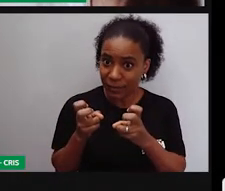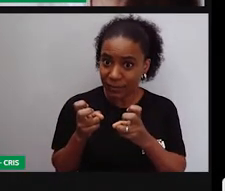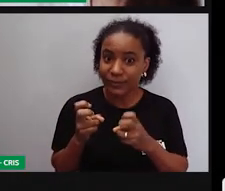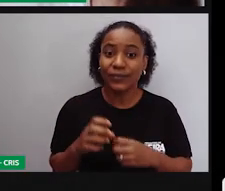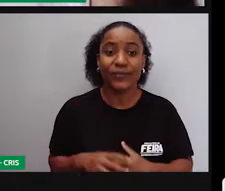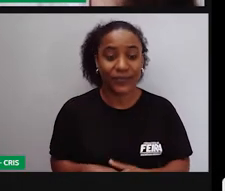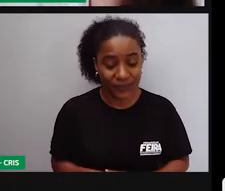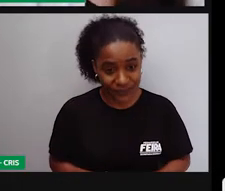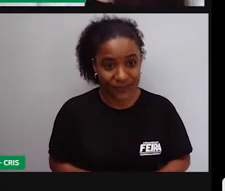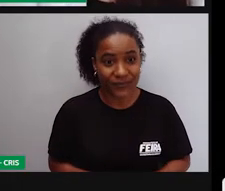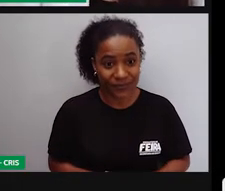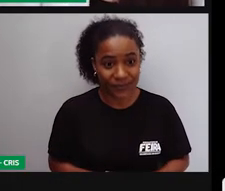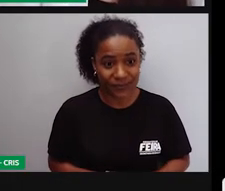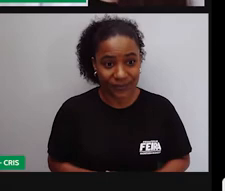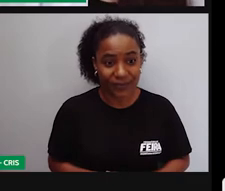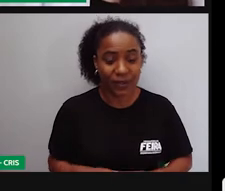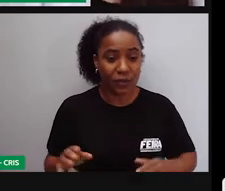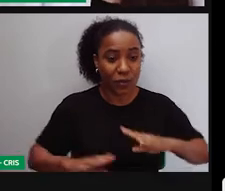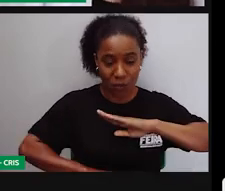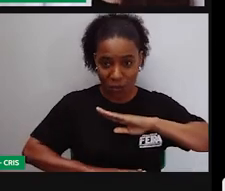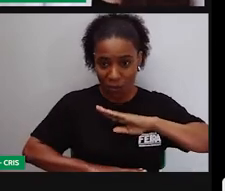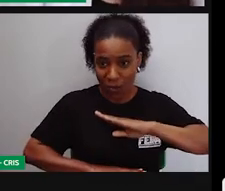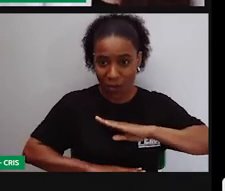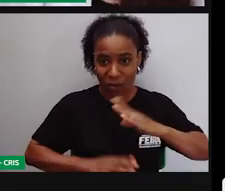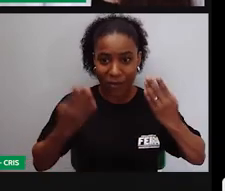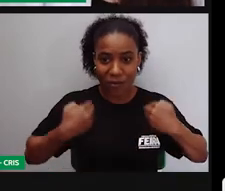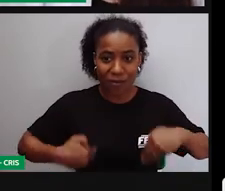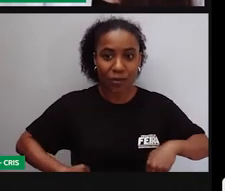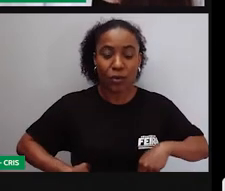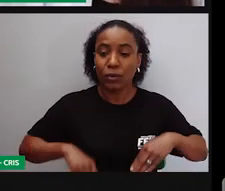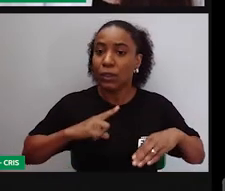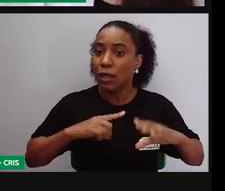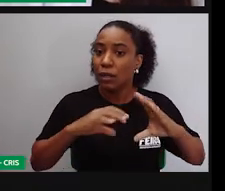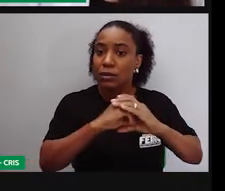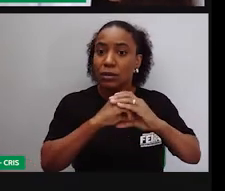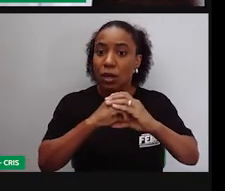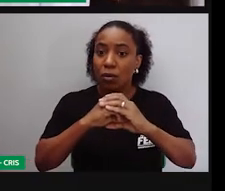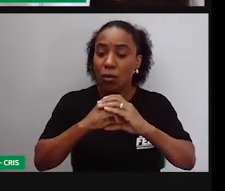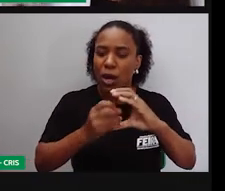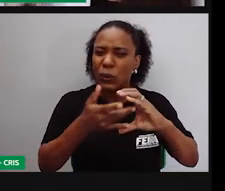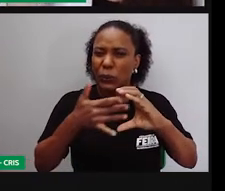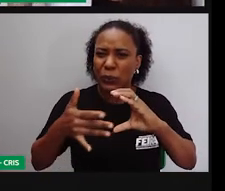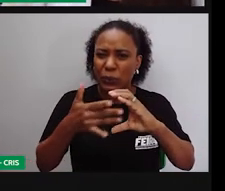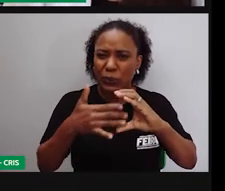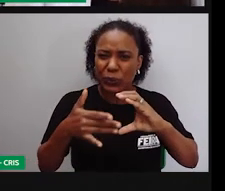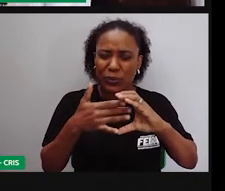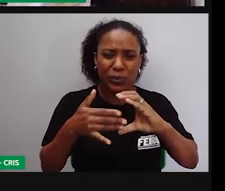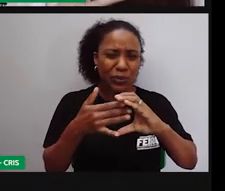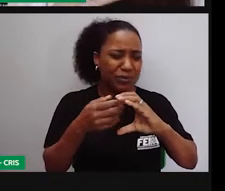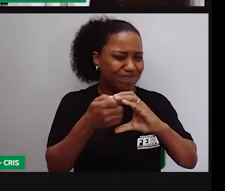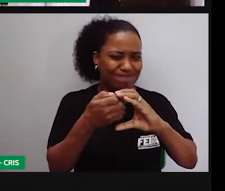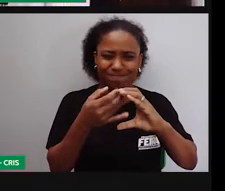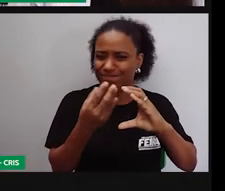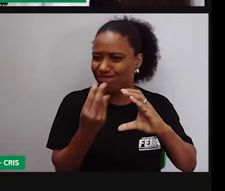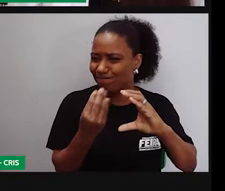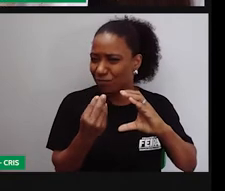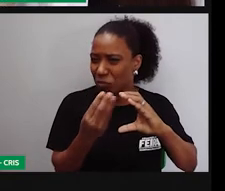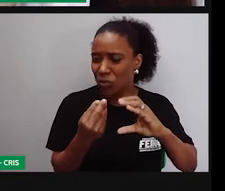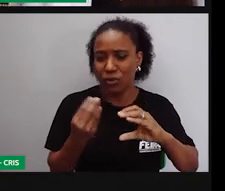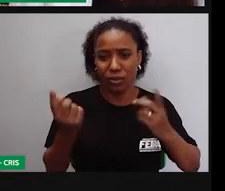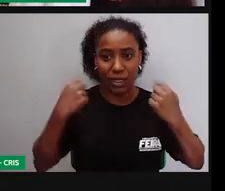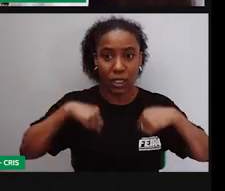Que o nosso corpo ele é formado por célula e que existe uma grande quantidade de célula no nosso